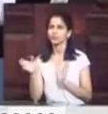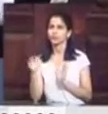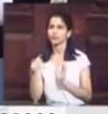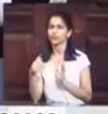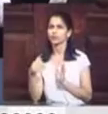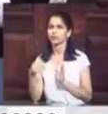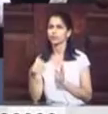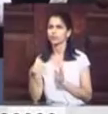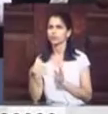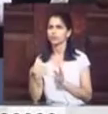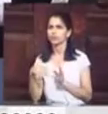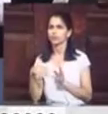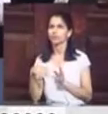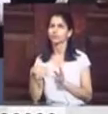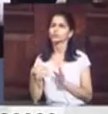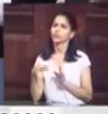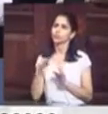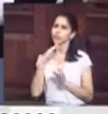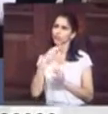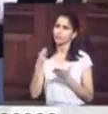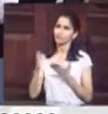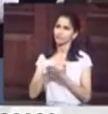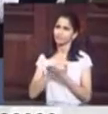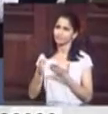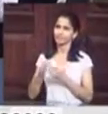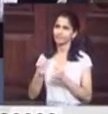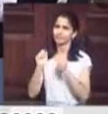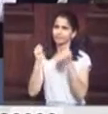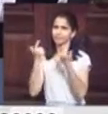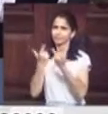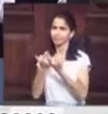e conhece um pouco este parlamento,